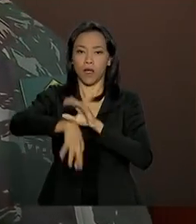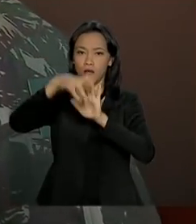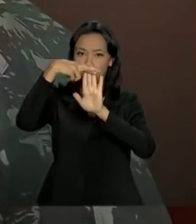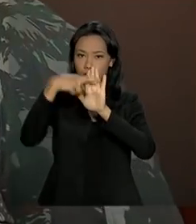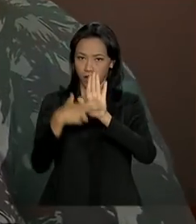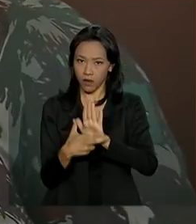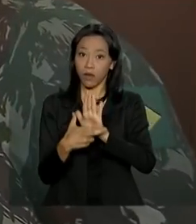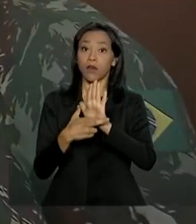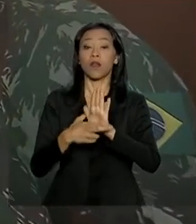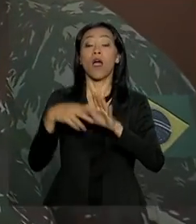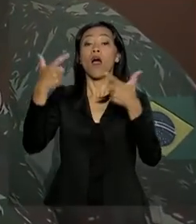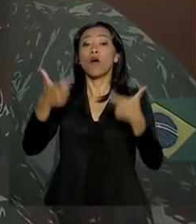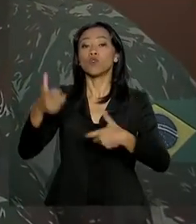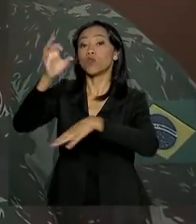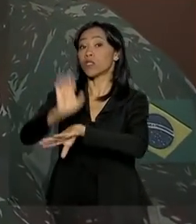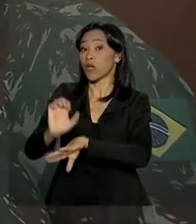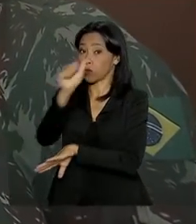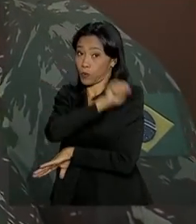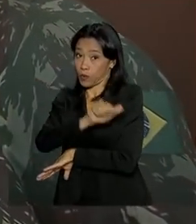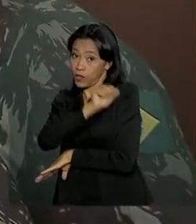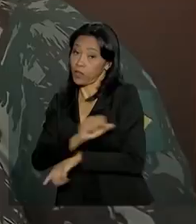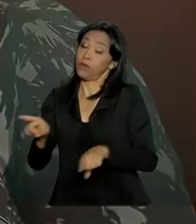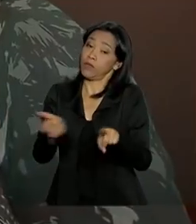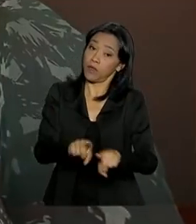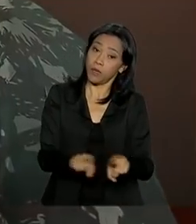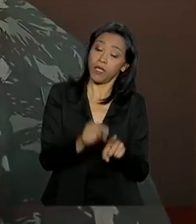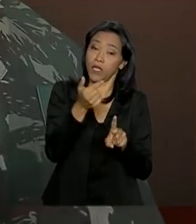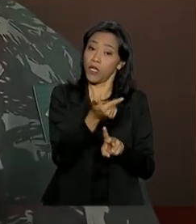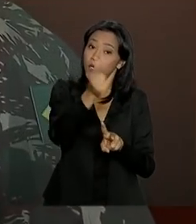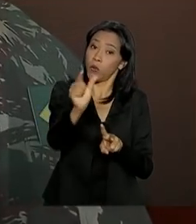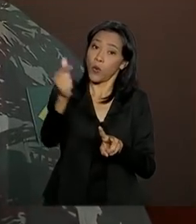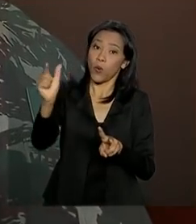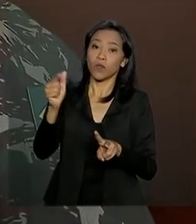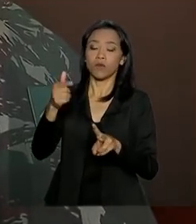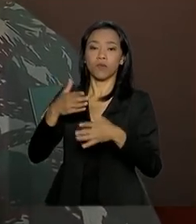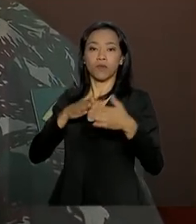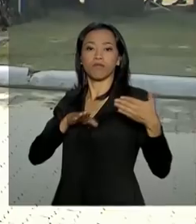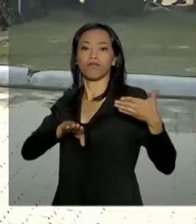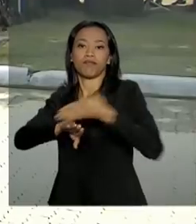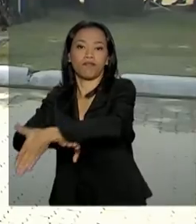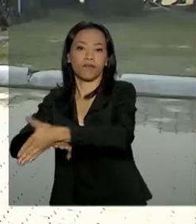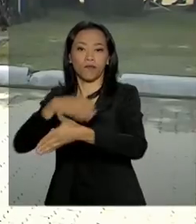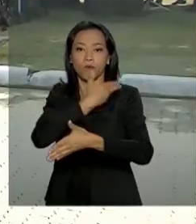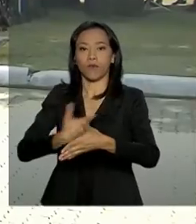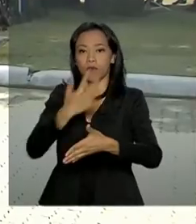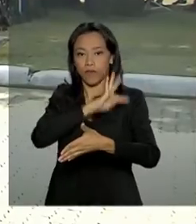Rio de Janeiro, bem como das atividades ligadas à intervenção federal.